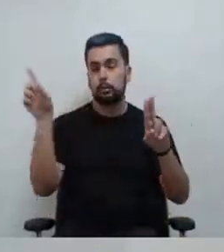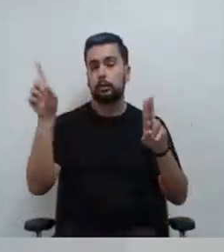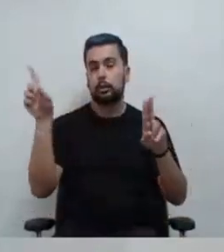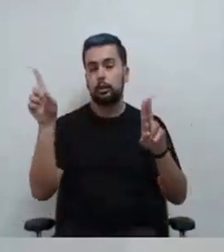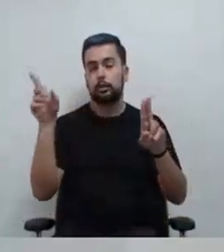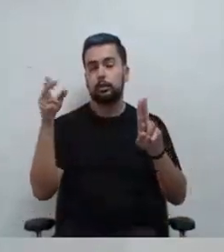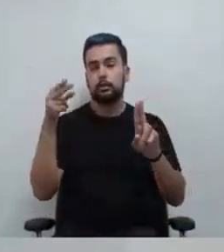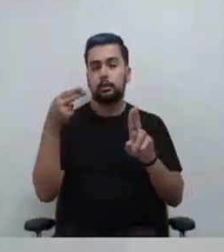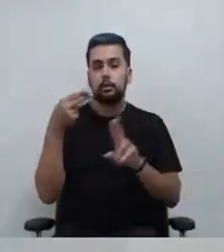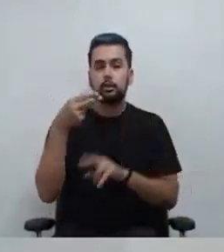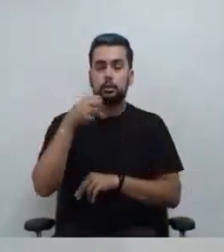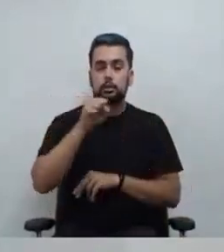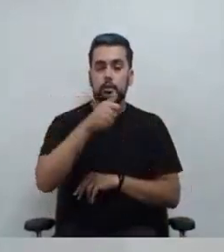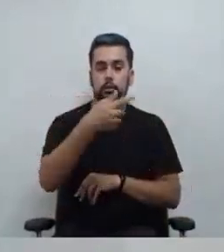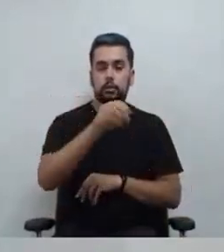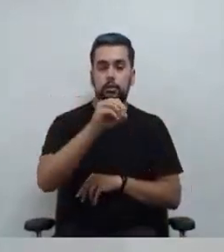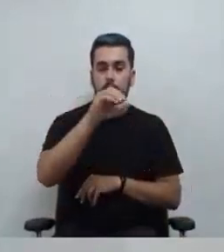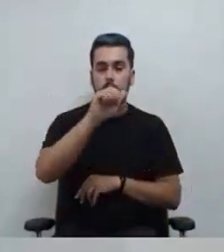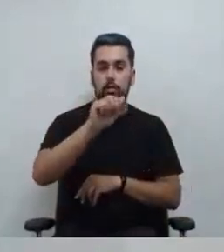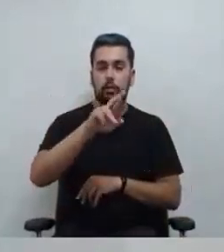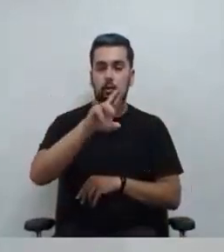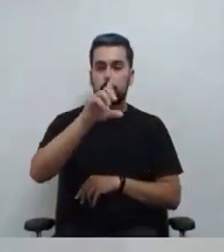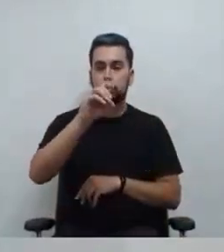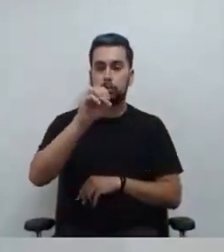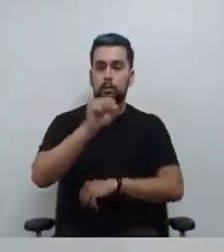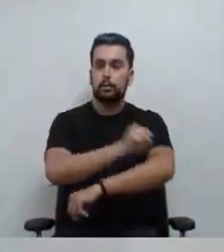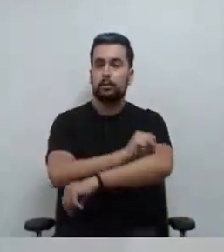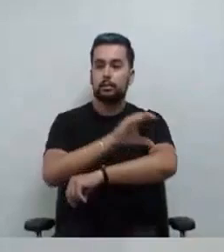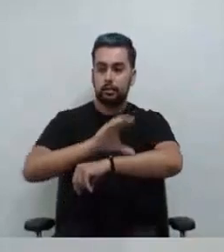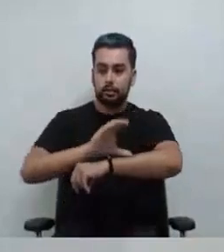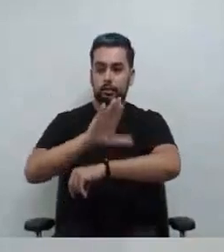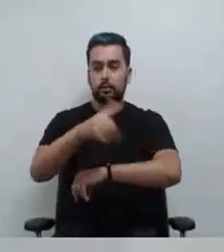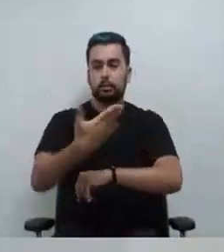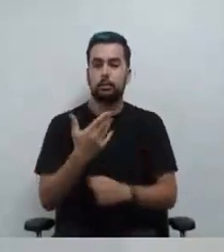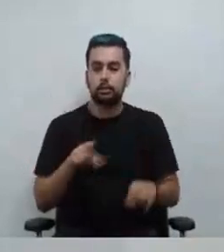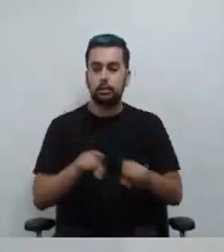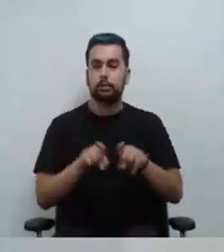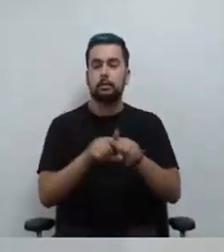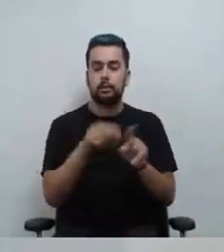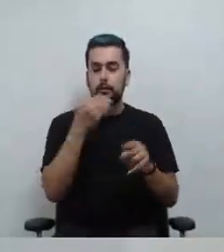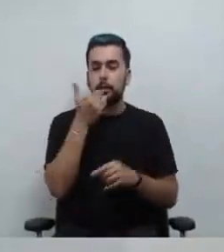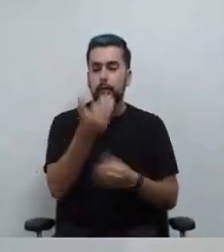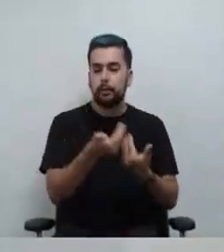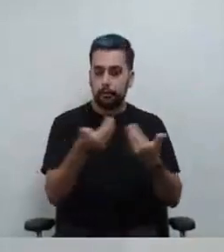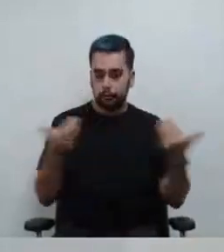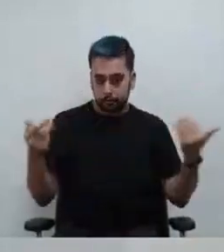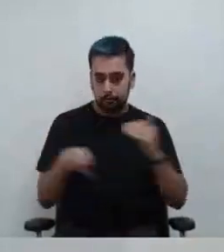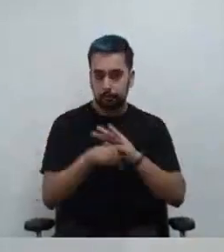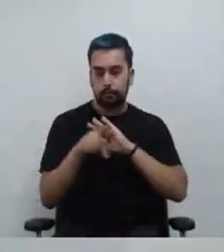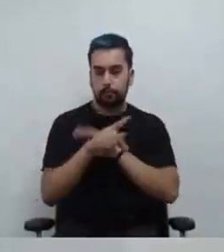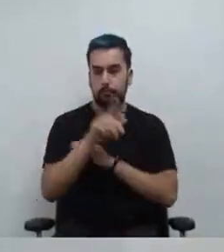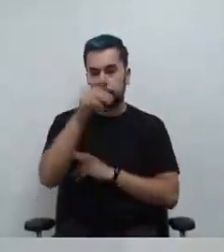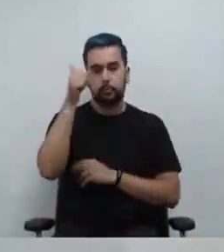campus Sorocaba. E, diante do exposto, acolho o pedido de tornar sem efeito o afastamento da servidora.